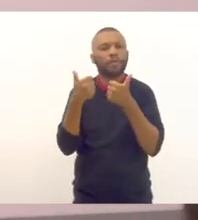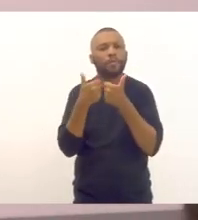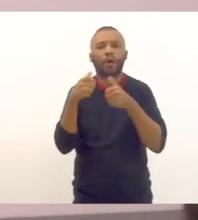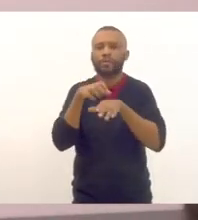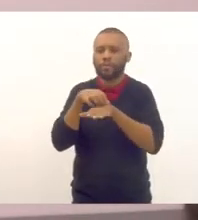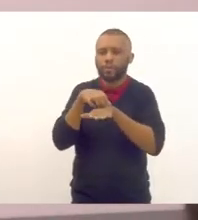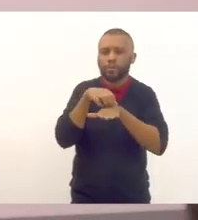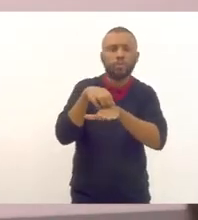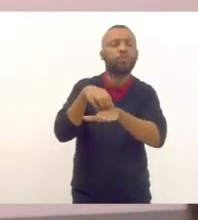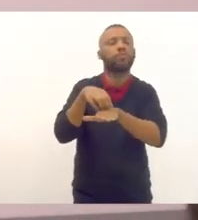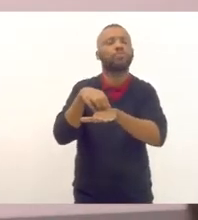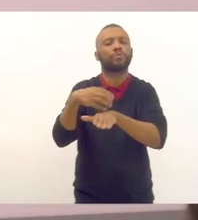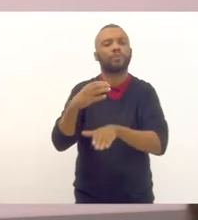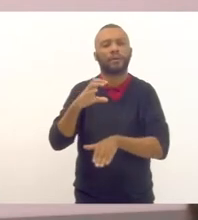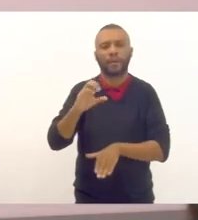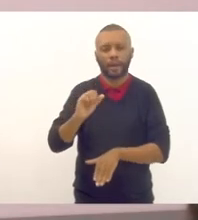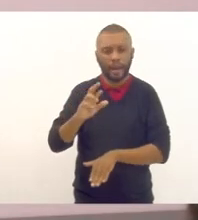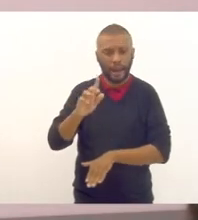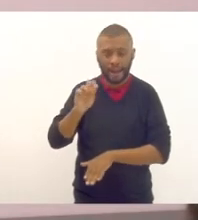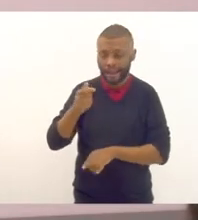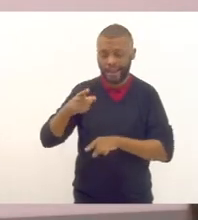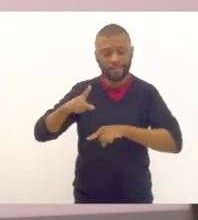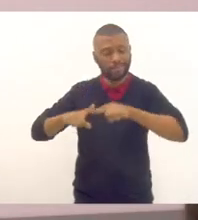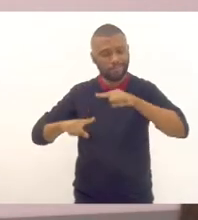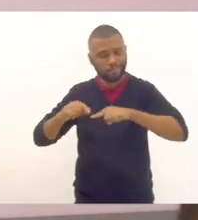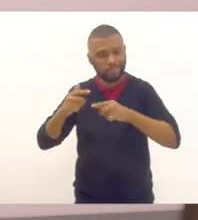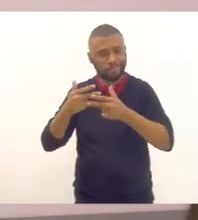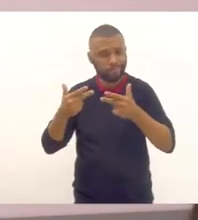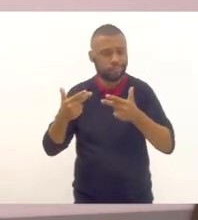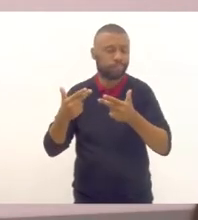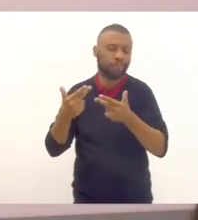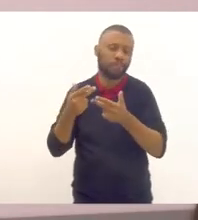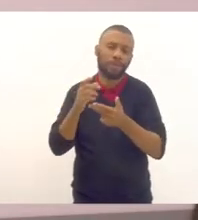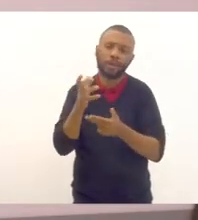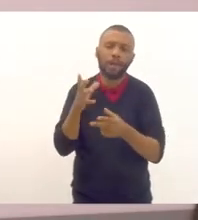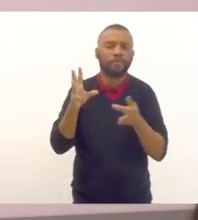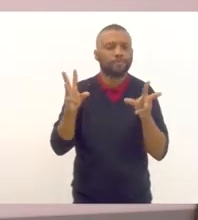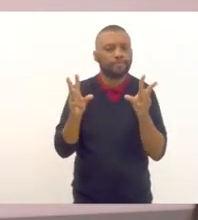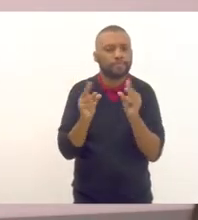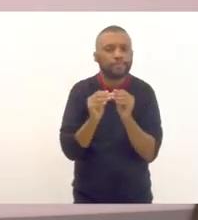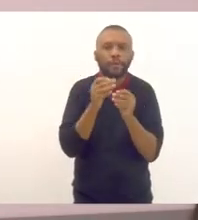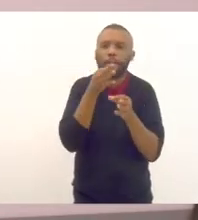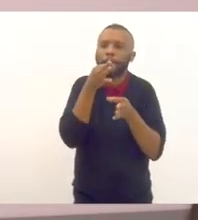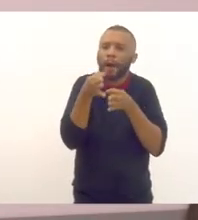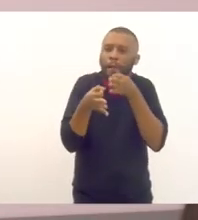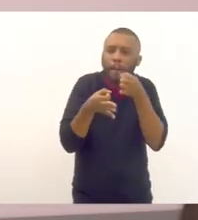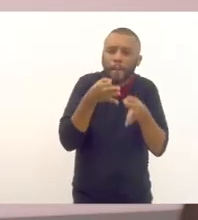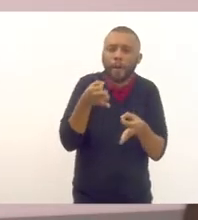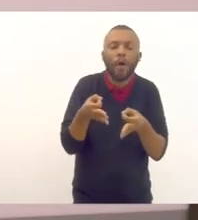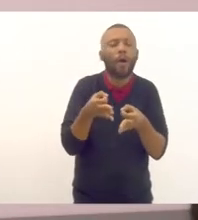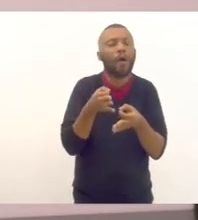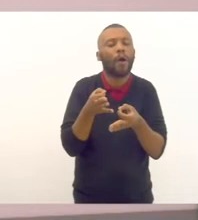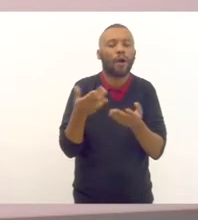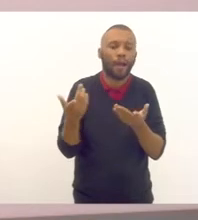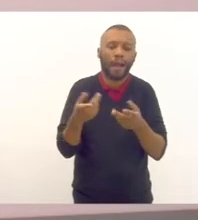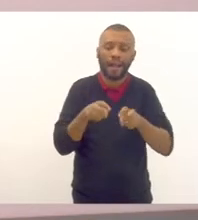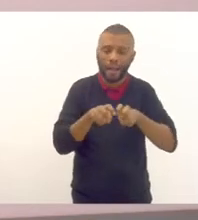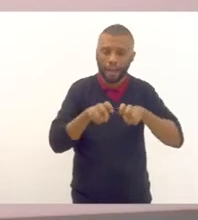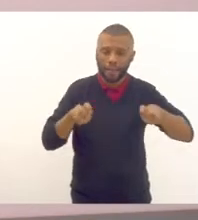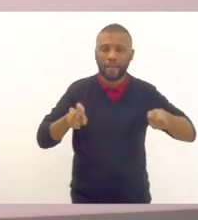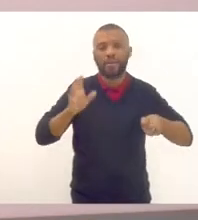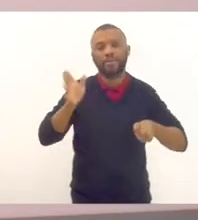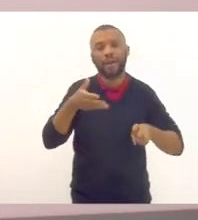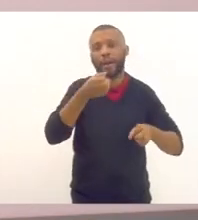rodoviário de cargas do Rio de Janeiro. E só tecer alguns comentários, porque a mesa já falou